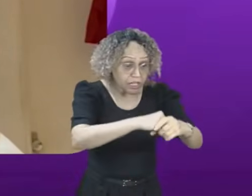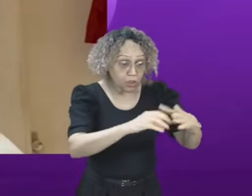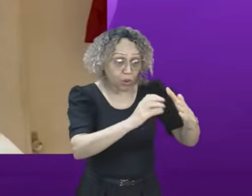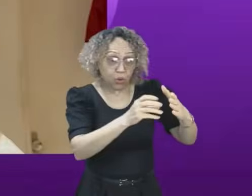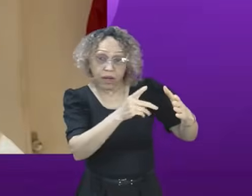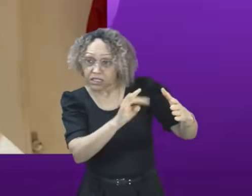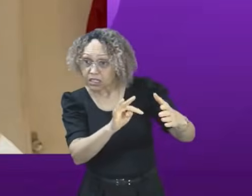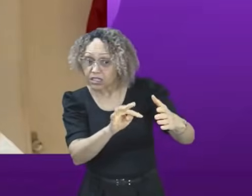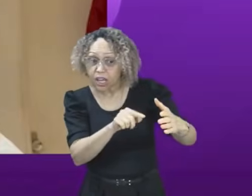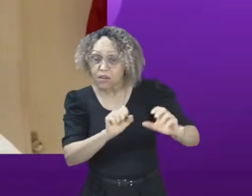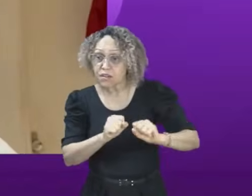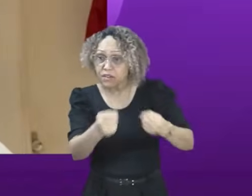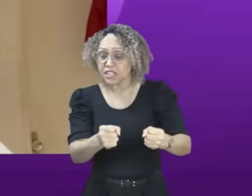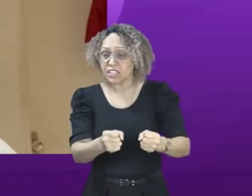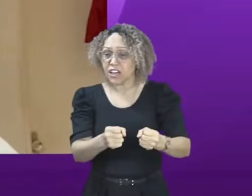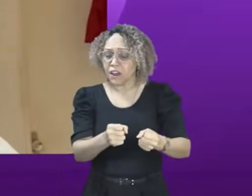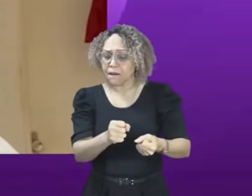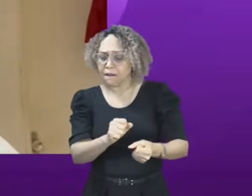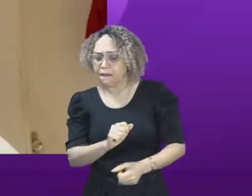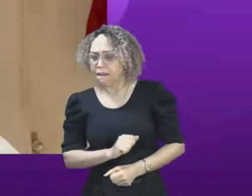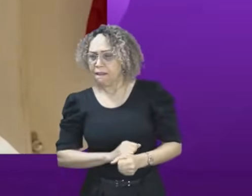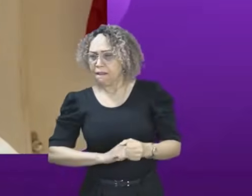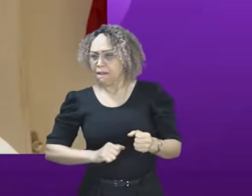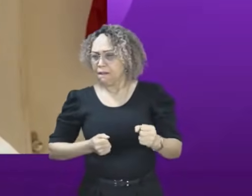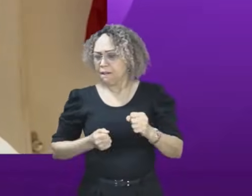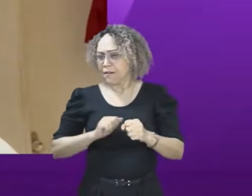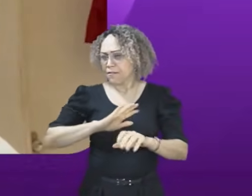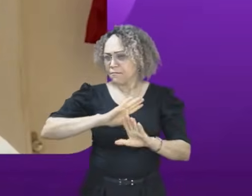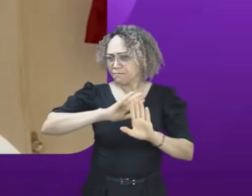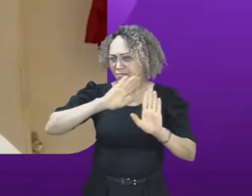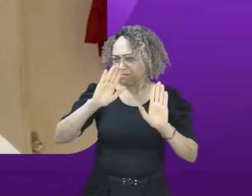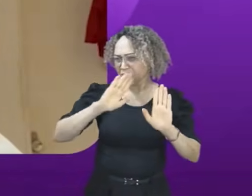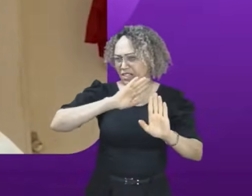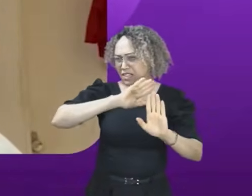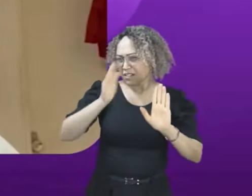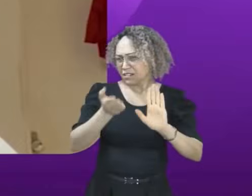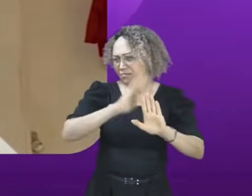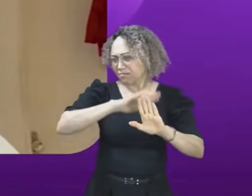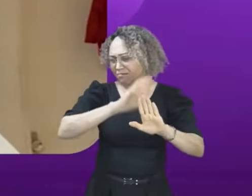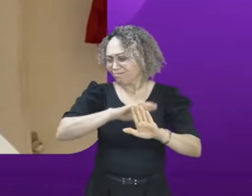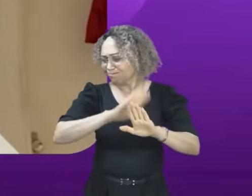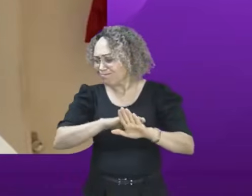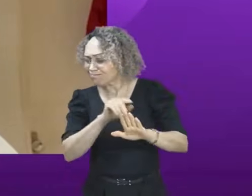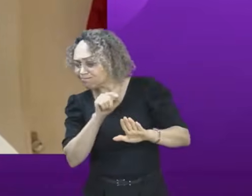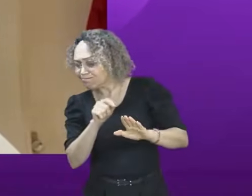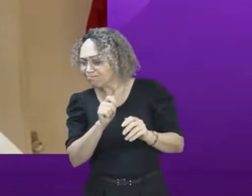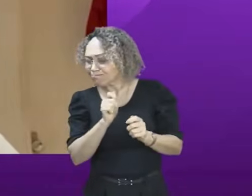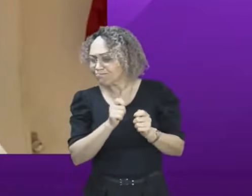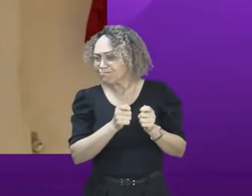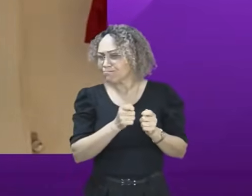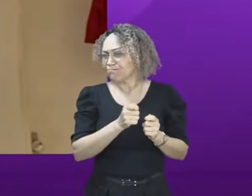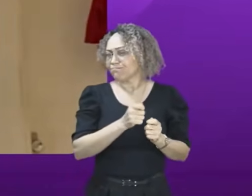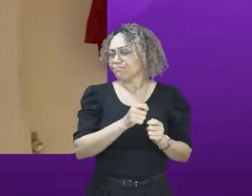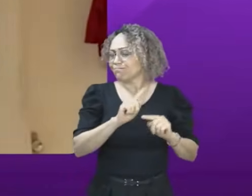do partido mesmo eu enfrentei boicote, decisões unilaterais, a falta de repasse de recursos,